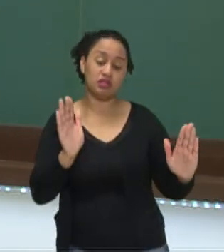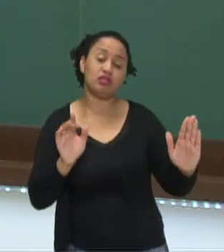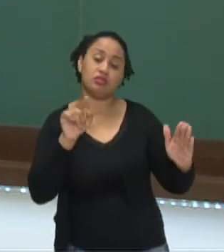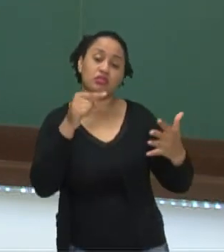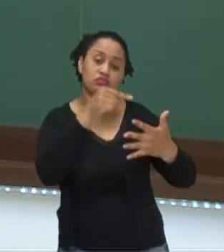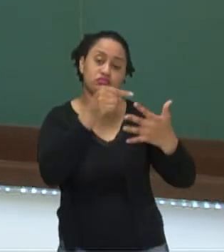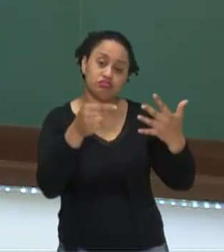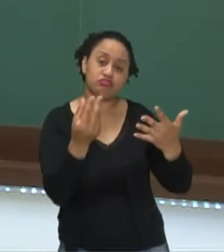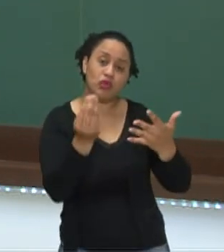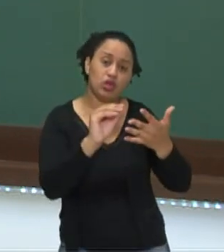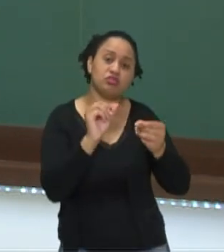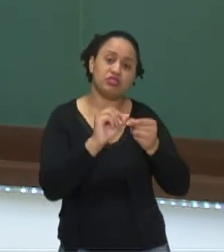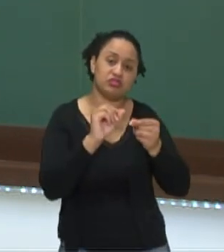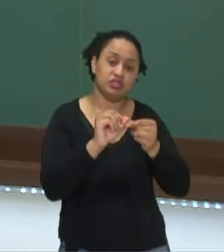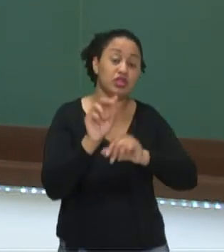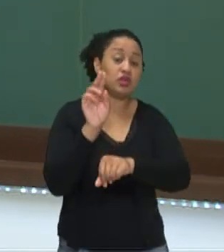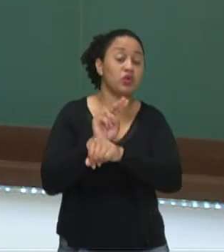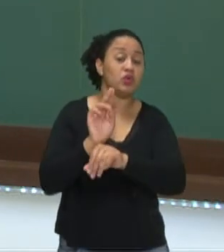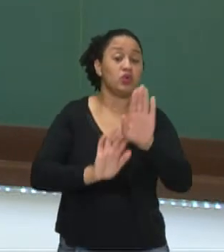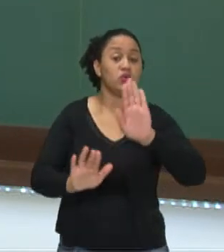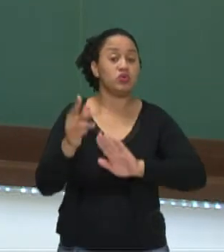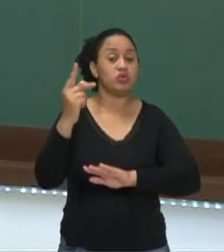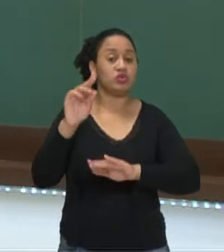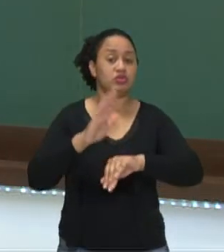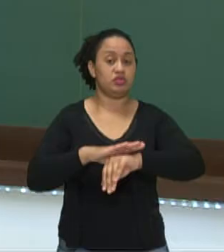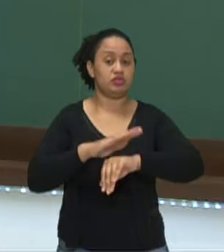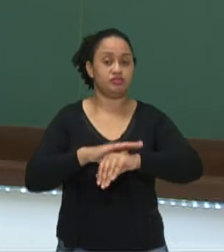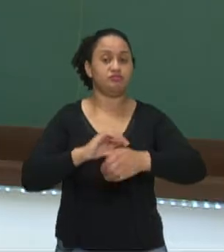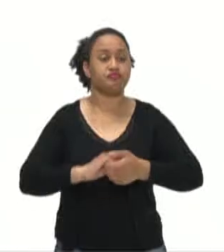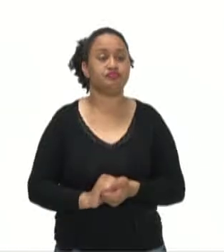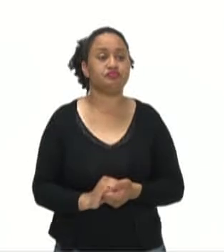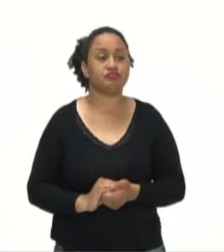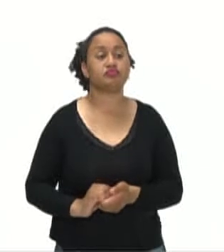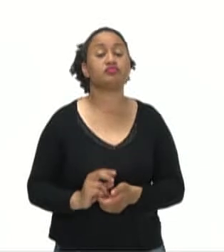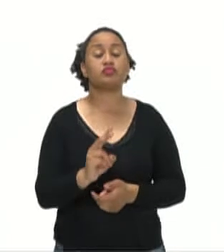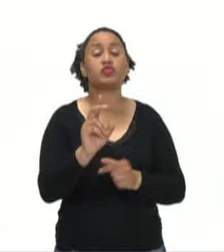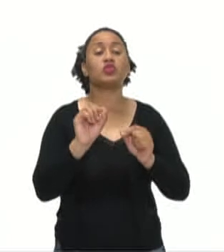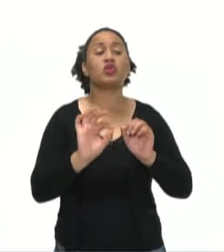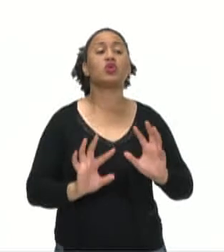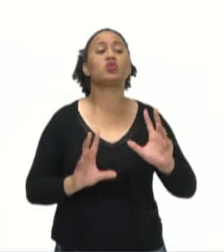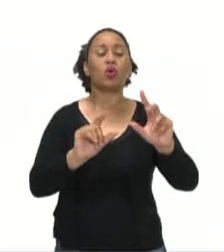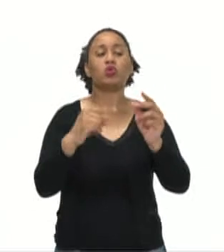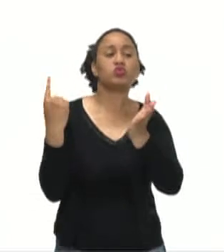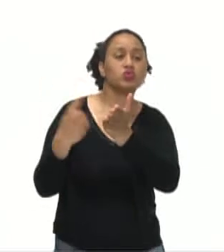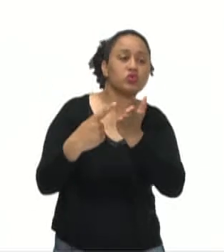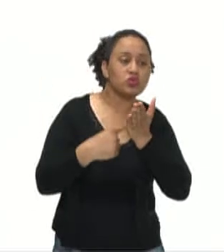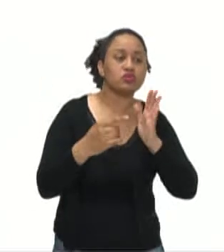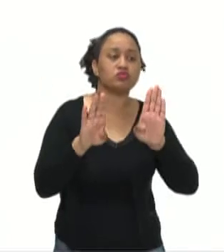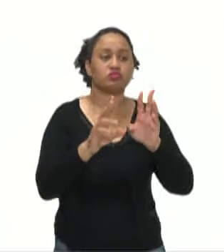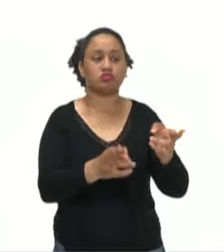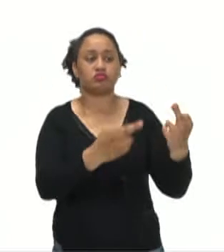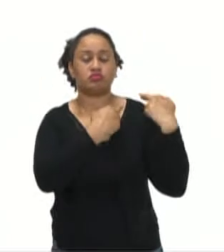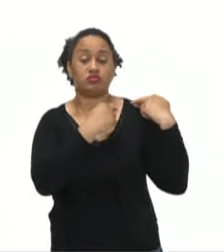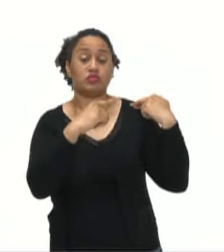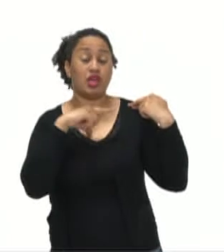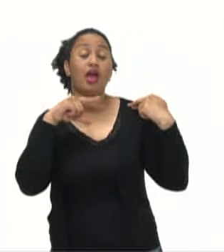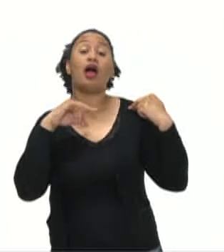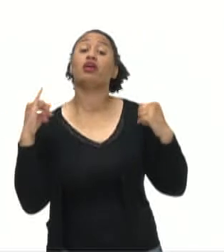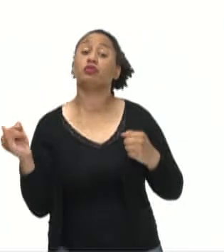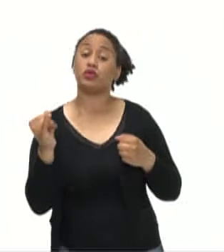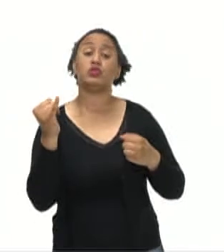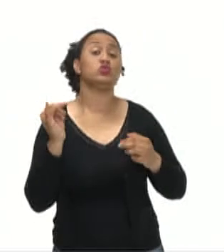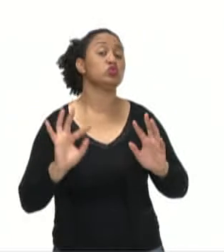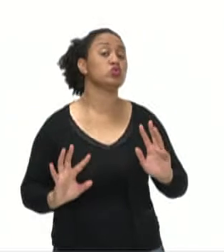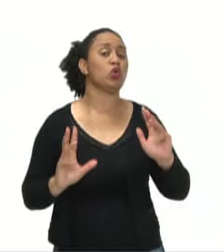destinado. Cuide bem do seu tempo. Continuando, todos os compromissos e responsabilidades que nós temos, eles são